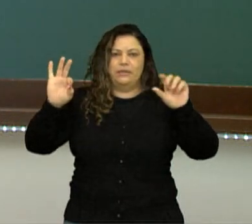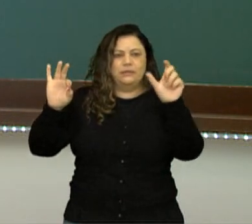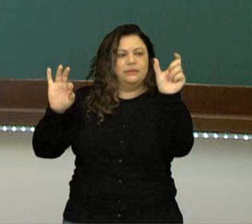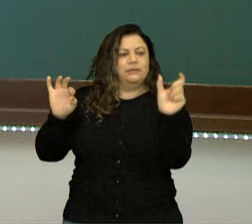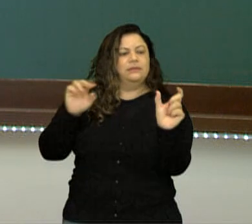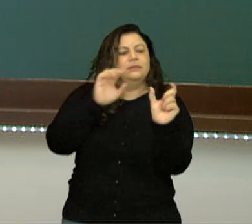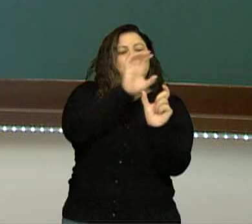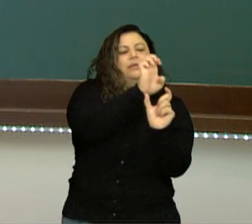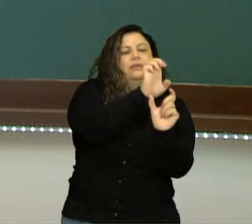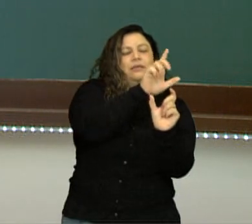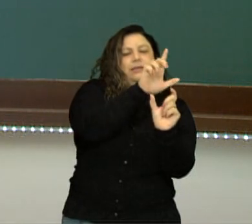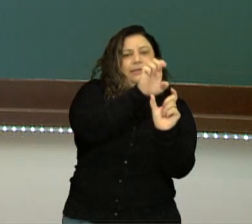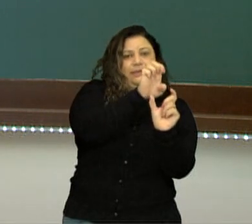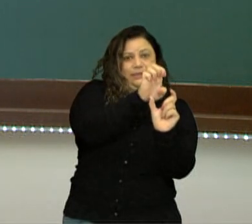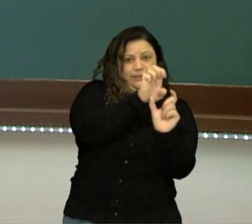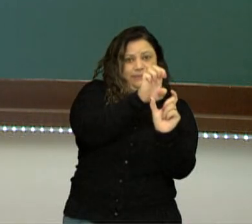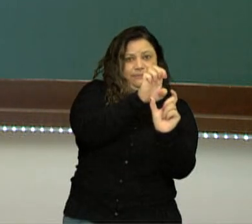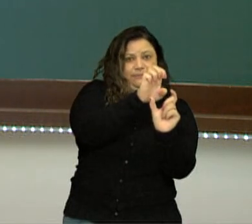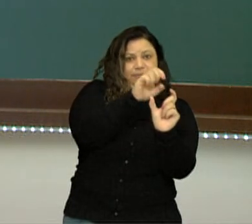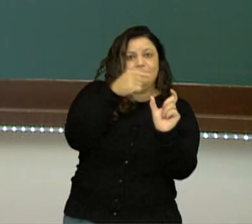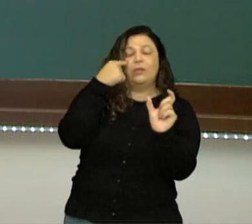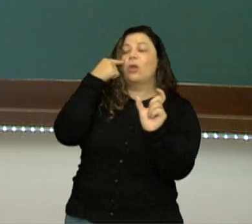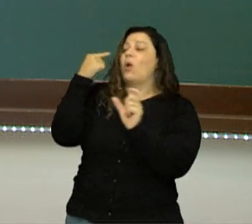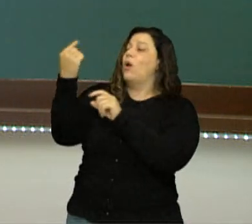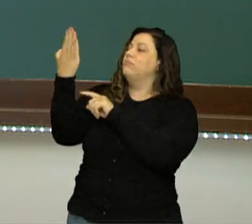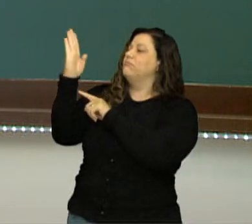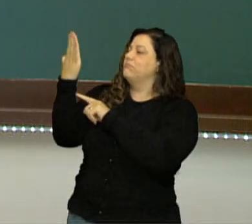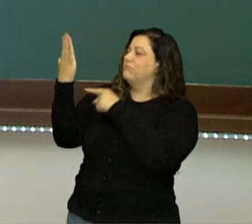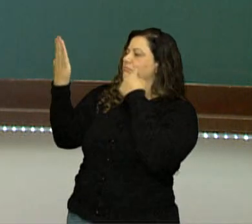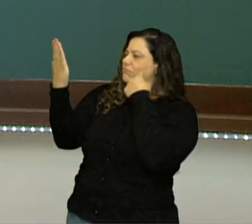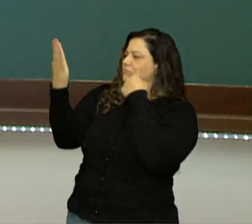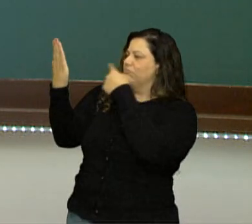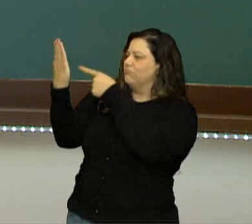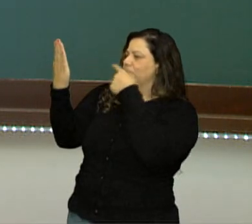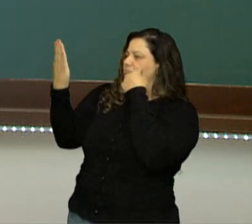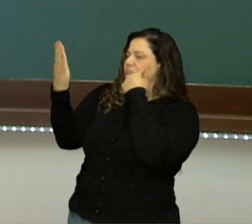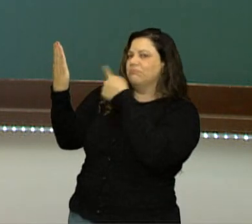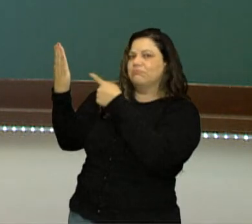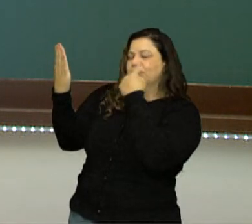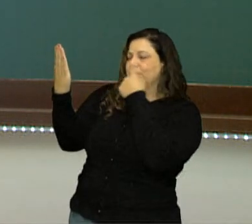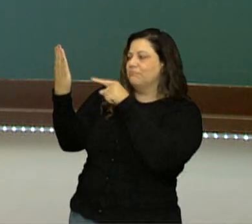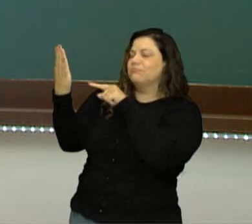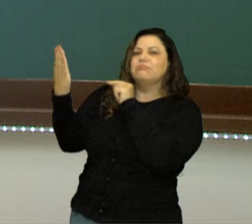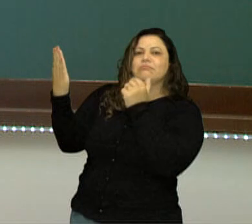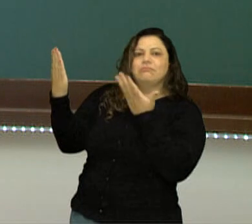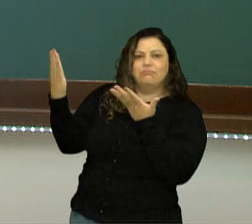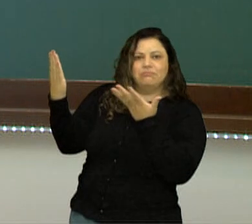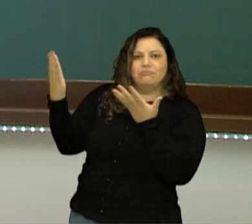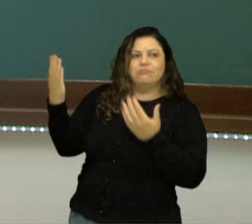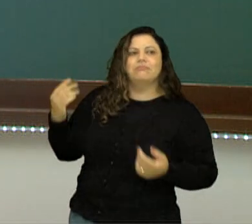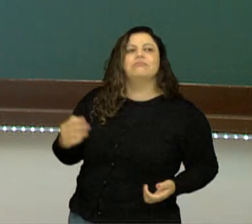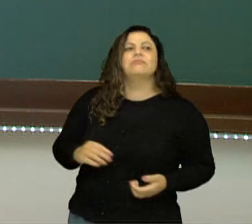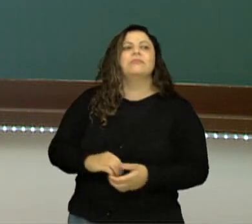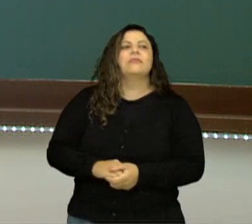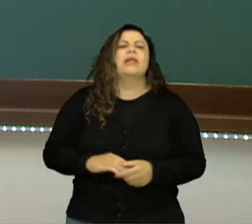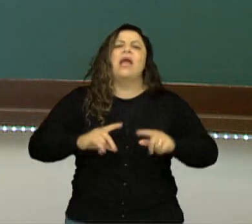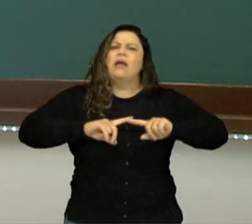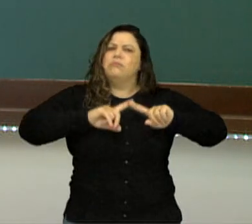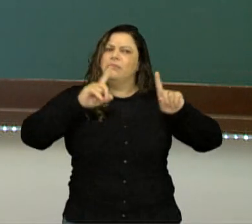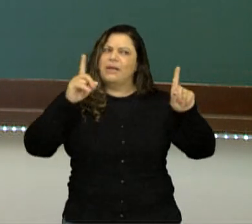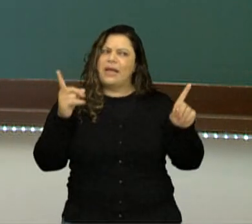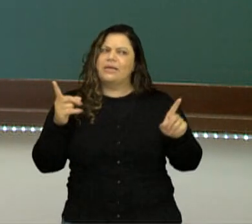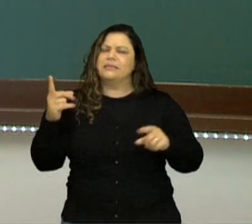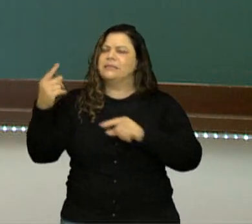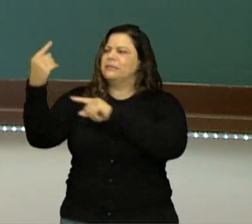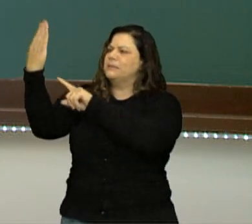observe. O ato de olhar, né? Ó, de olho. Então ele está fazendo ação. Mas ele olhava e